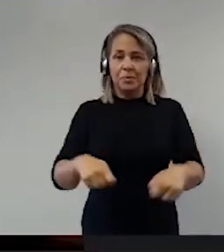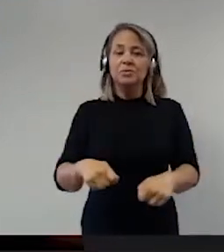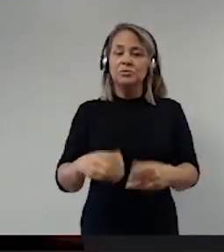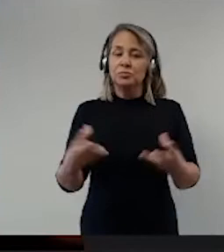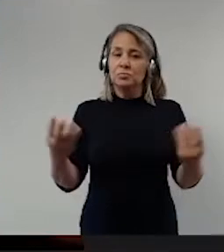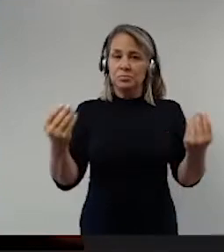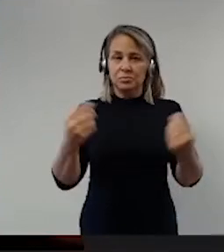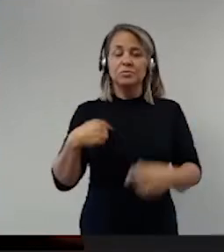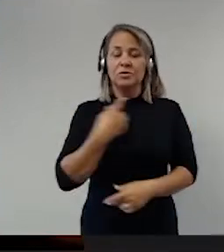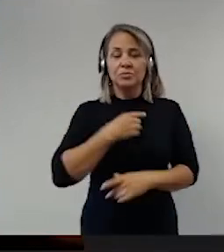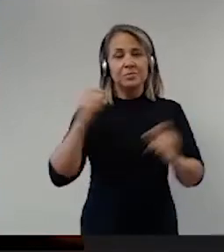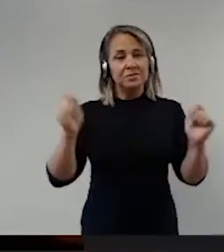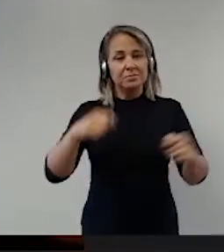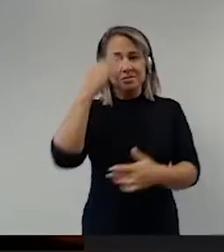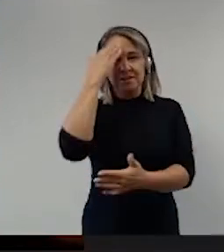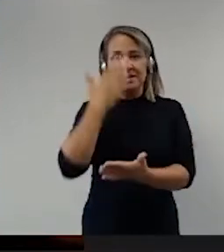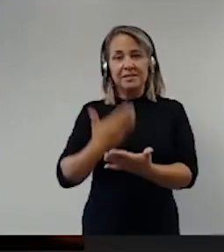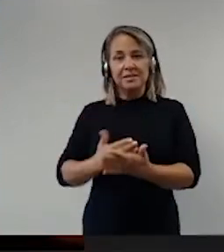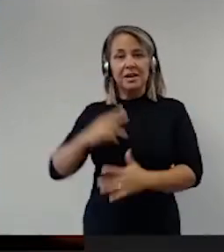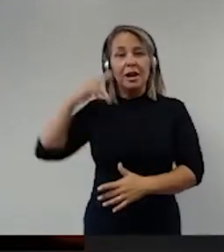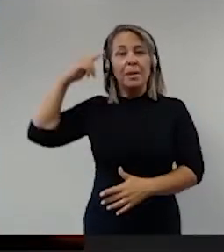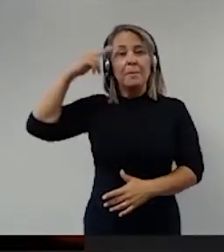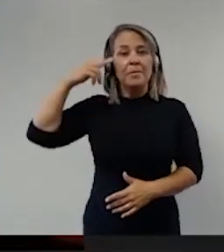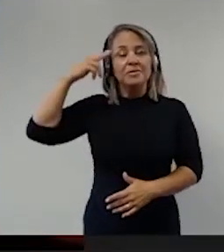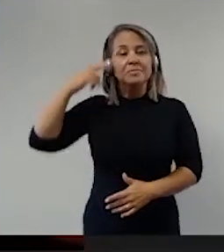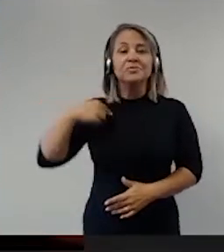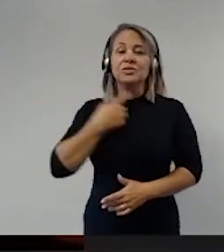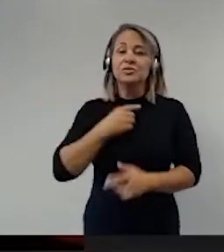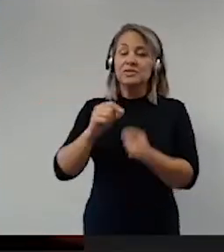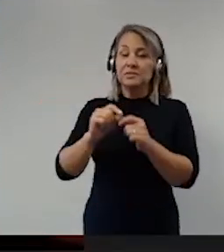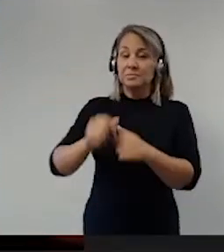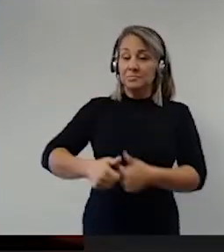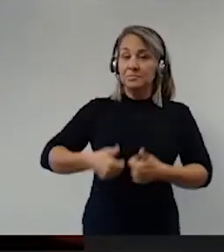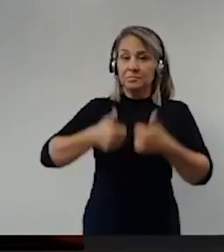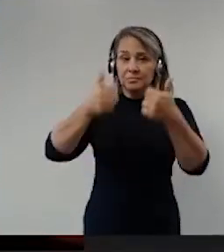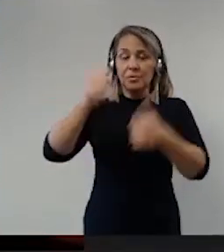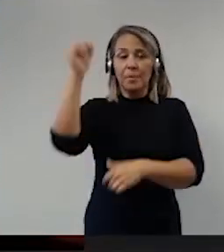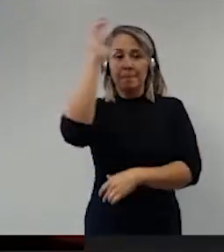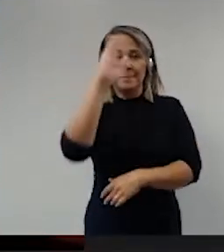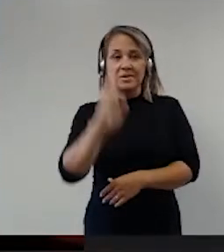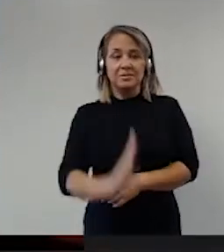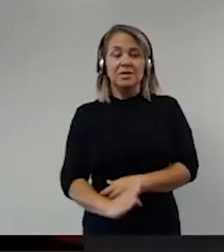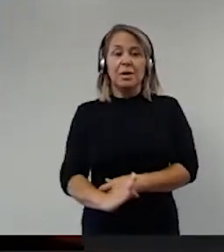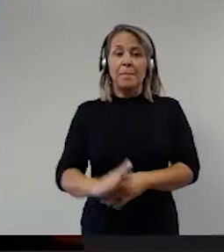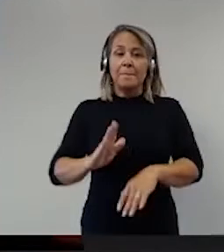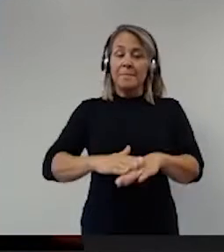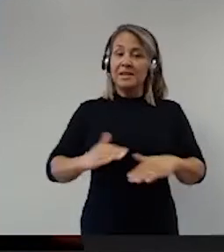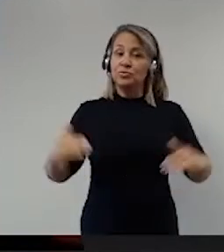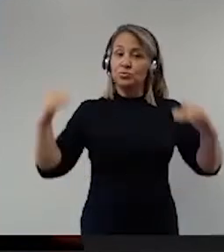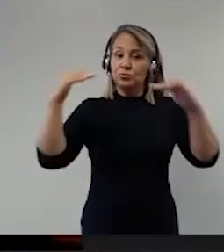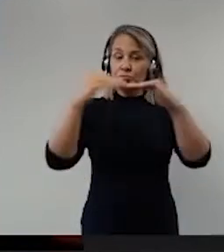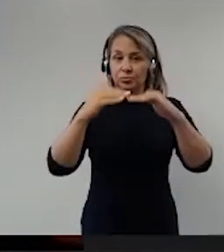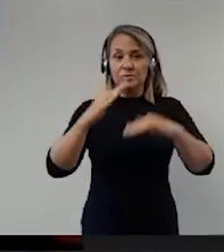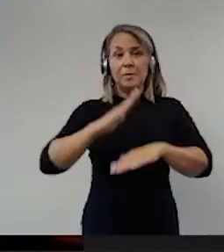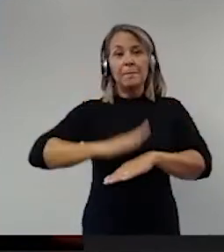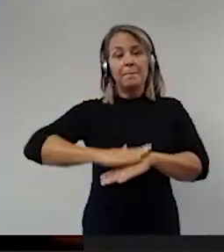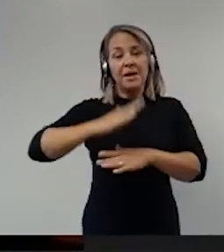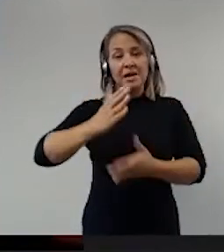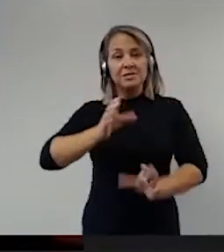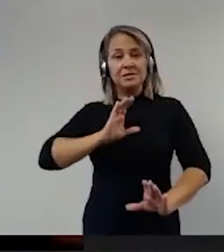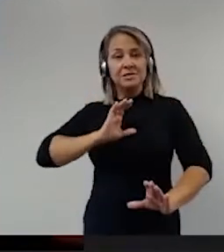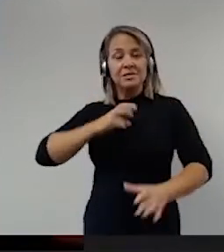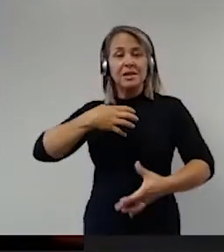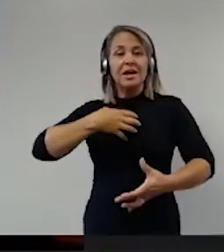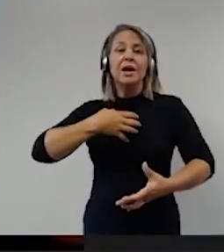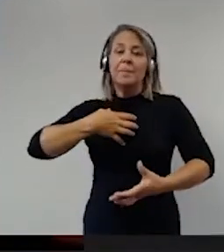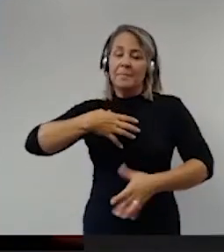que acreditar na nossa hipótese de fazer um Brasil melhor, um Brasil mais justo e um Brasil mais solidário. Boa sorte para